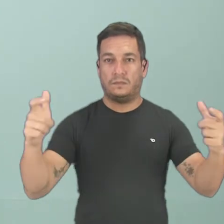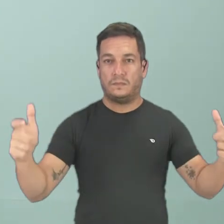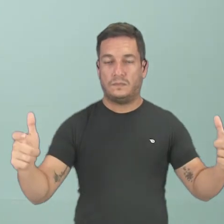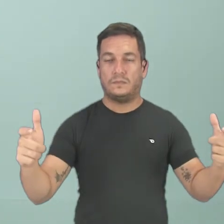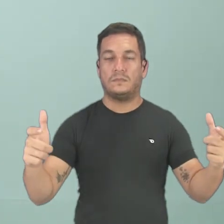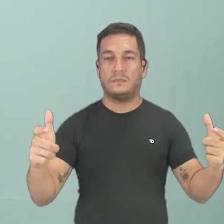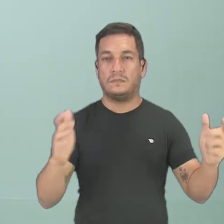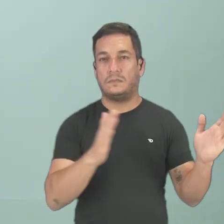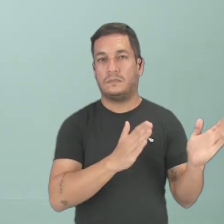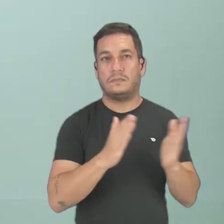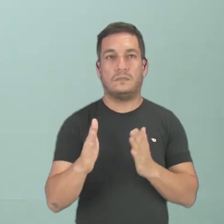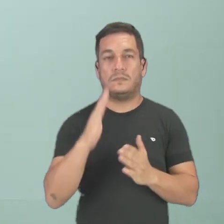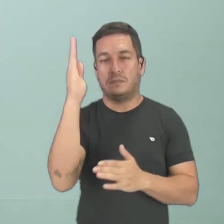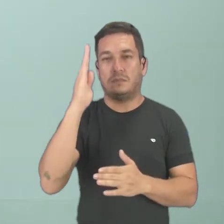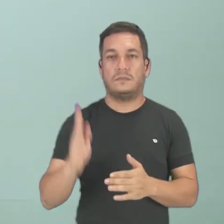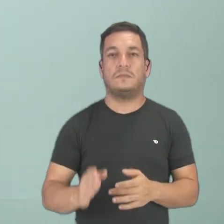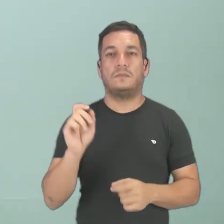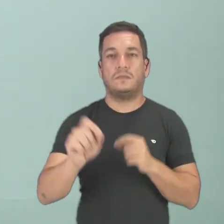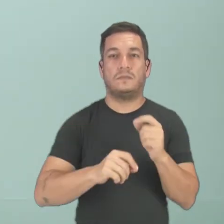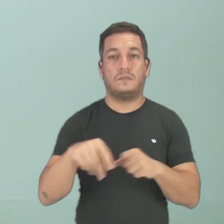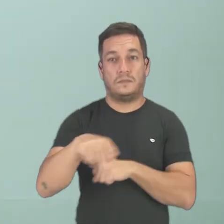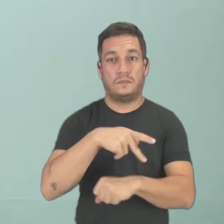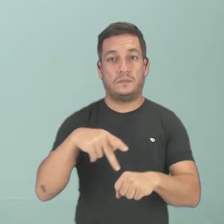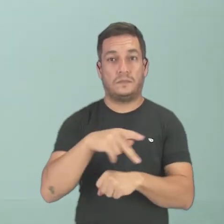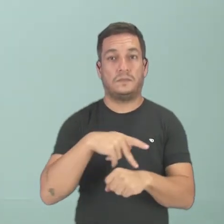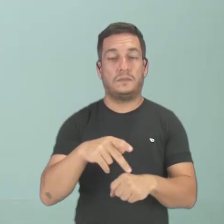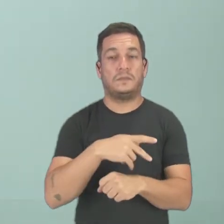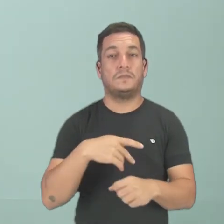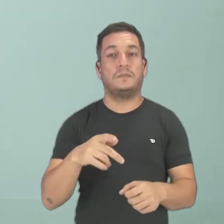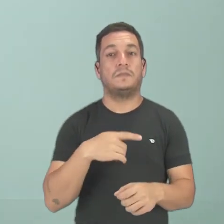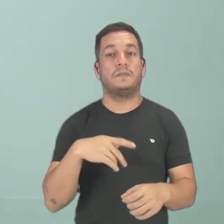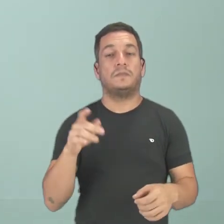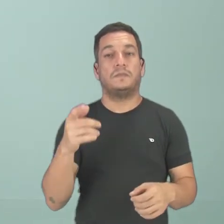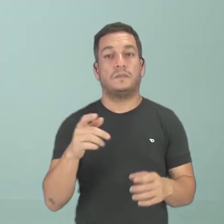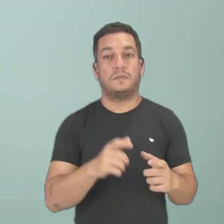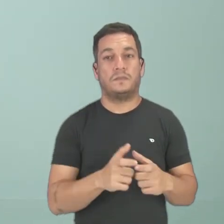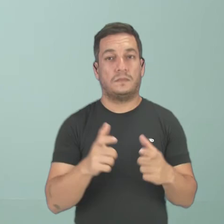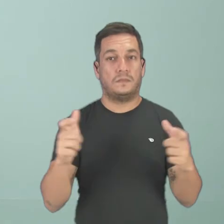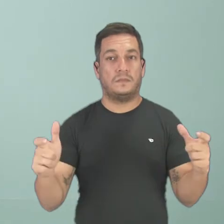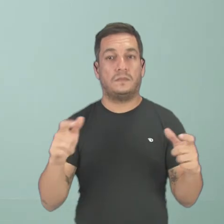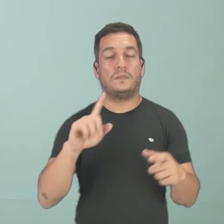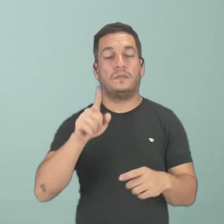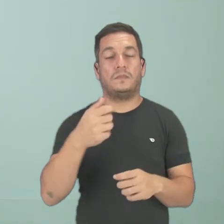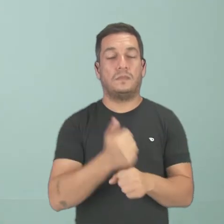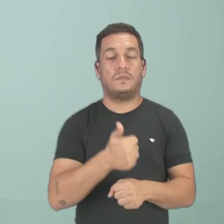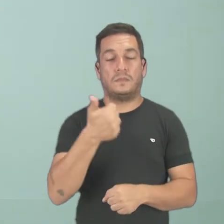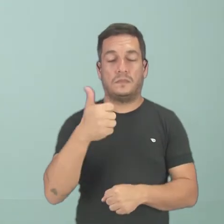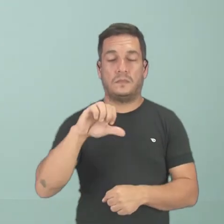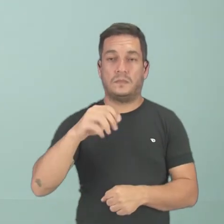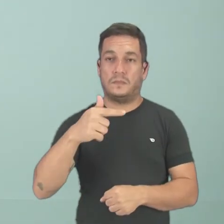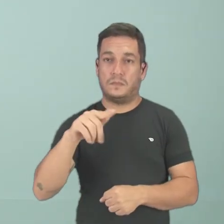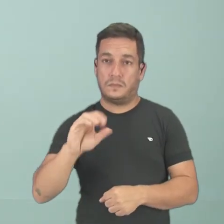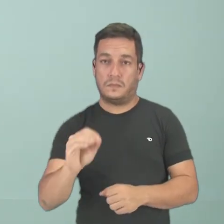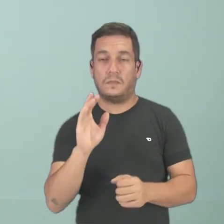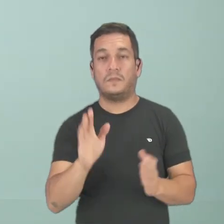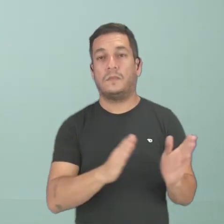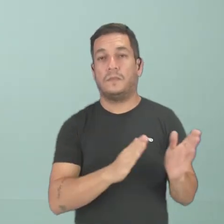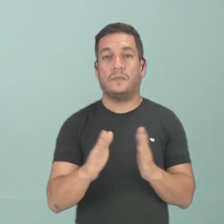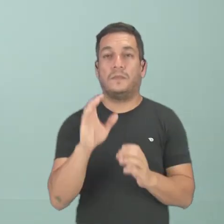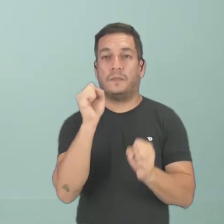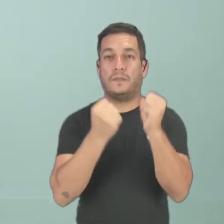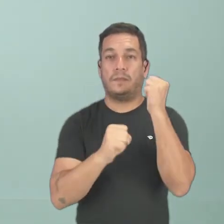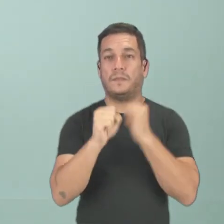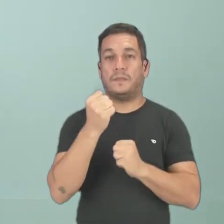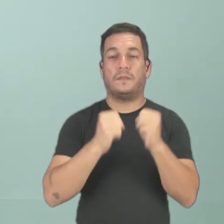de urbanização, o Brasil só se tornou um país urbano depois de 1970. Então, esse processo de